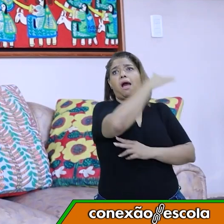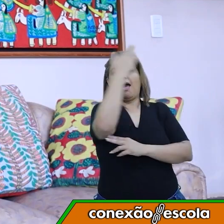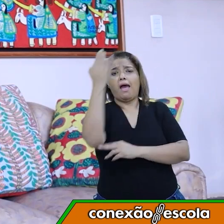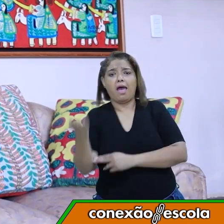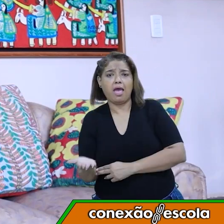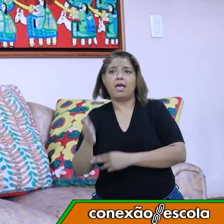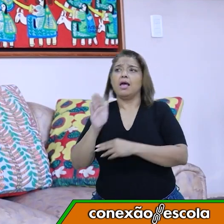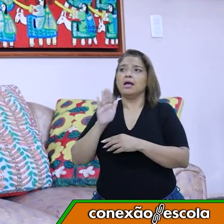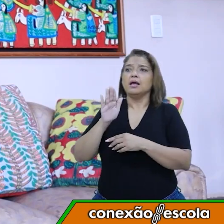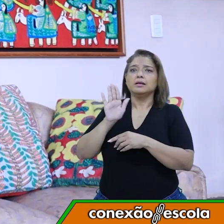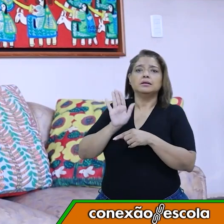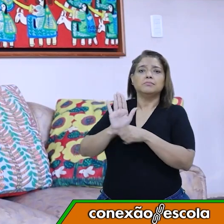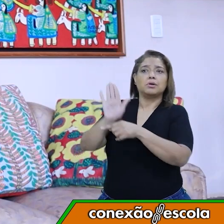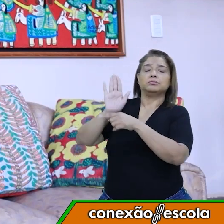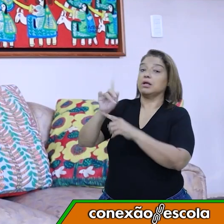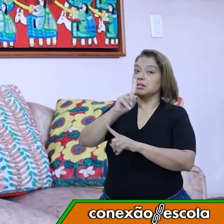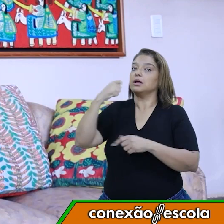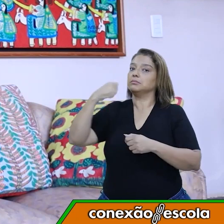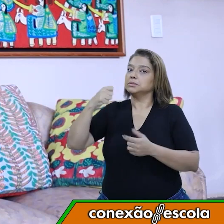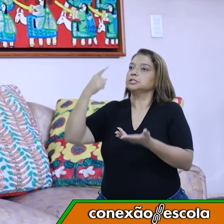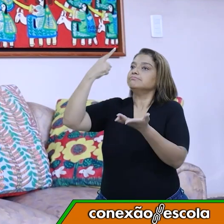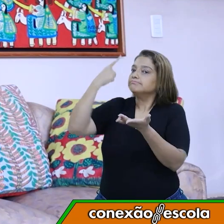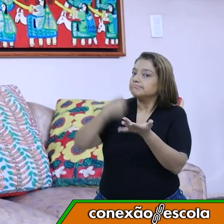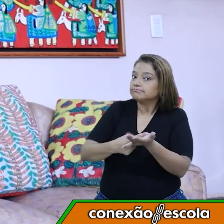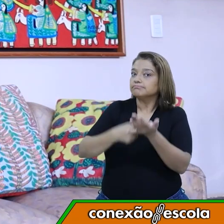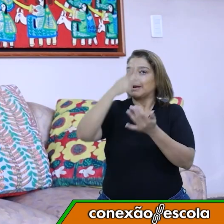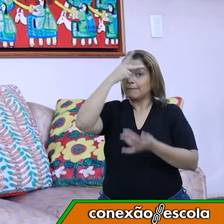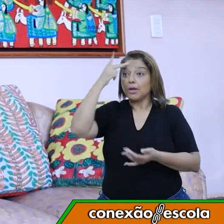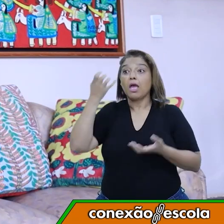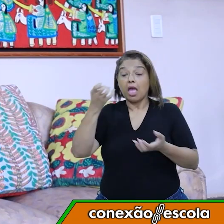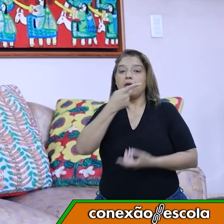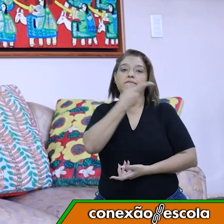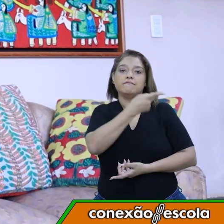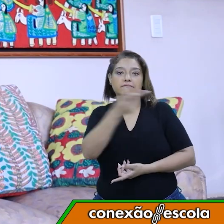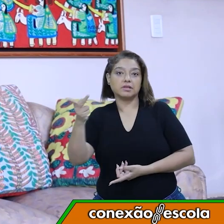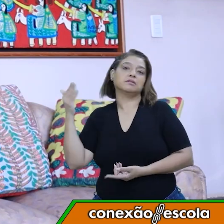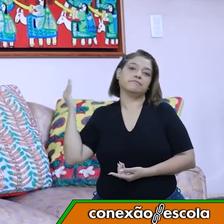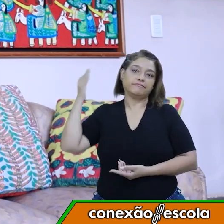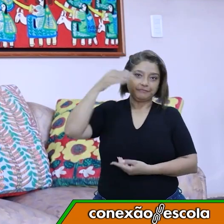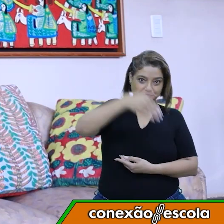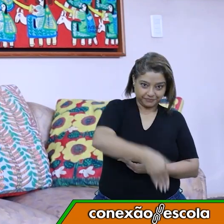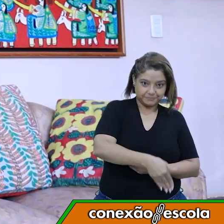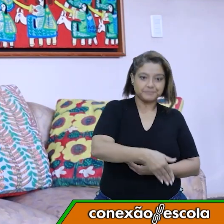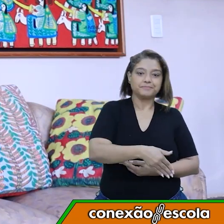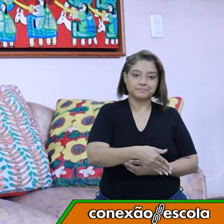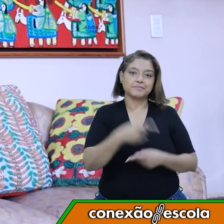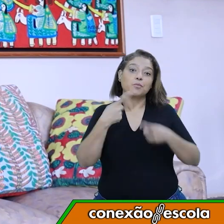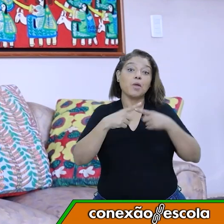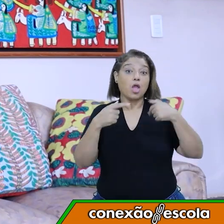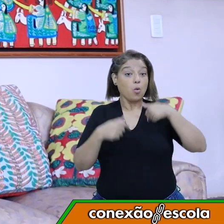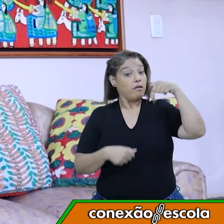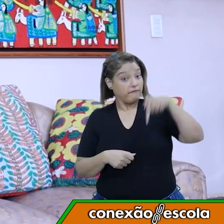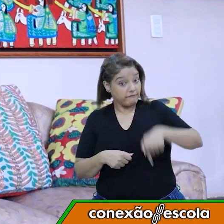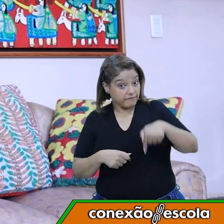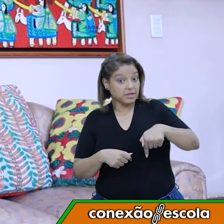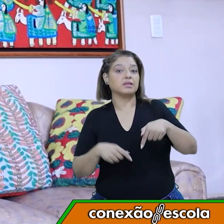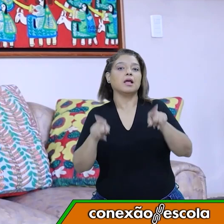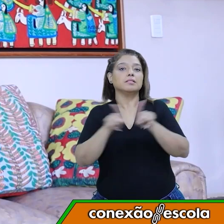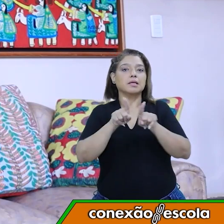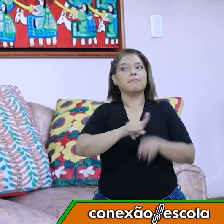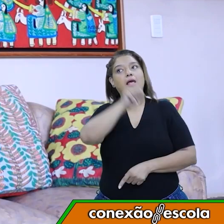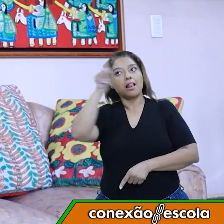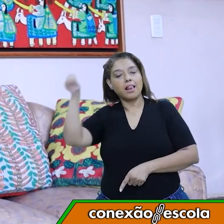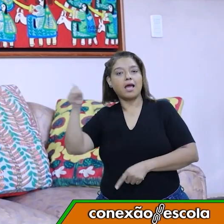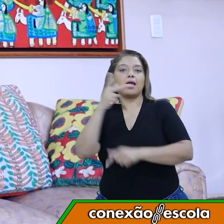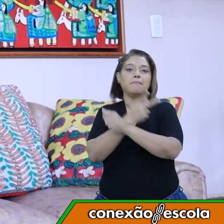atender esse pessoal. A gente tem que agendar e para as pessoas virem aqui. Porque eu fico aqui e fico em